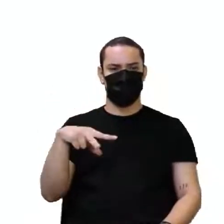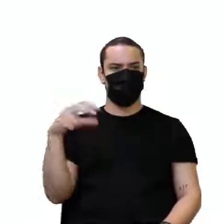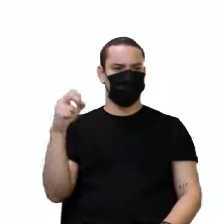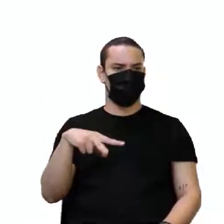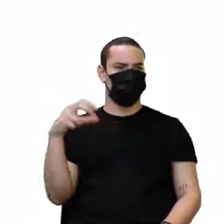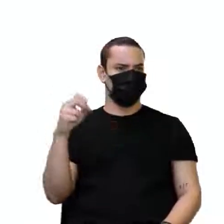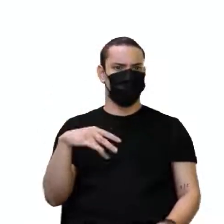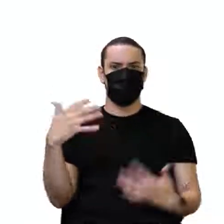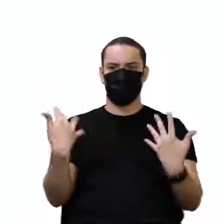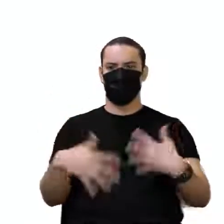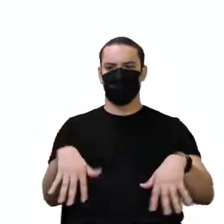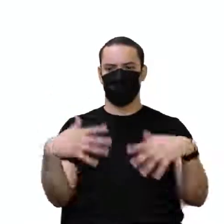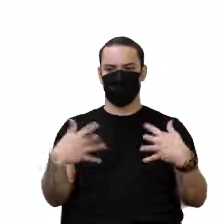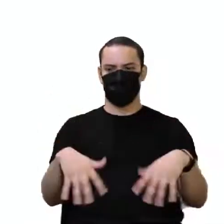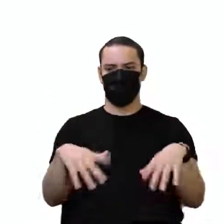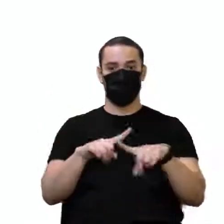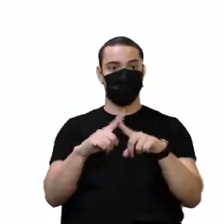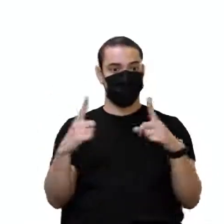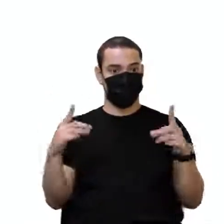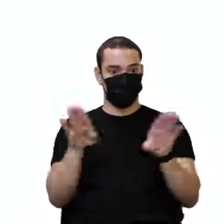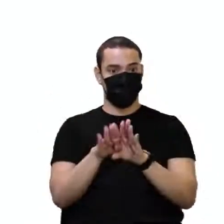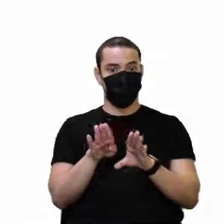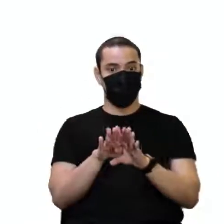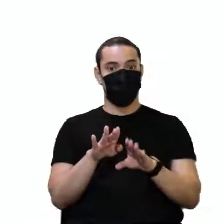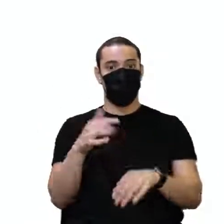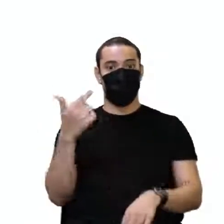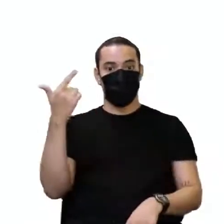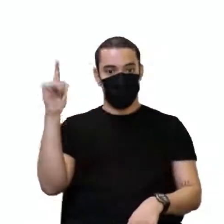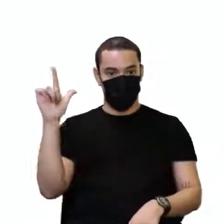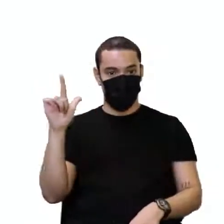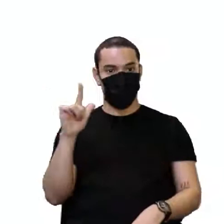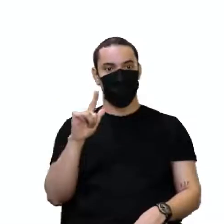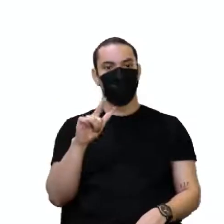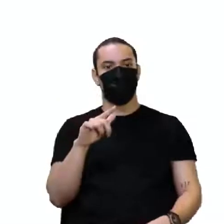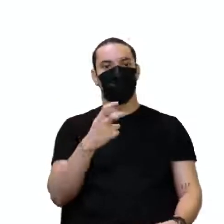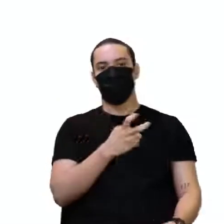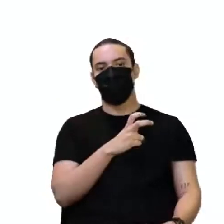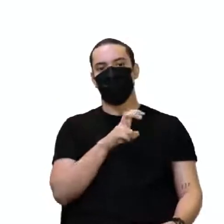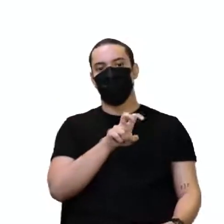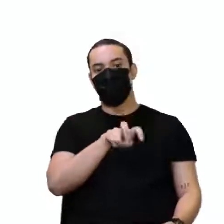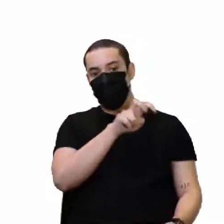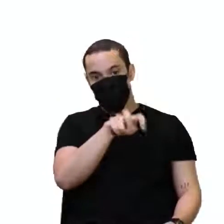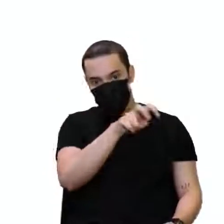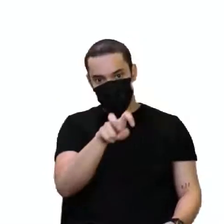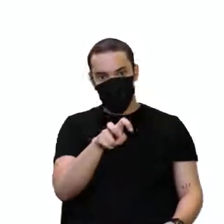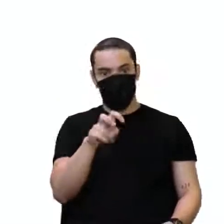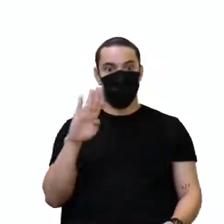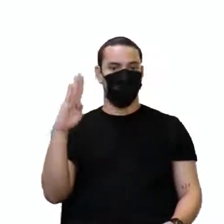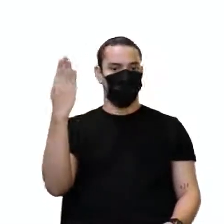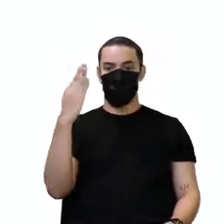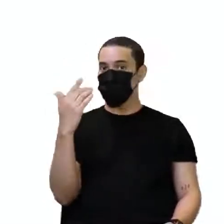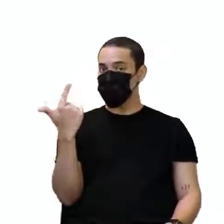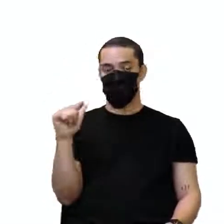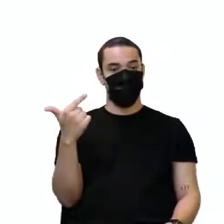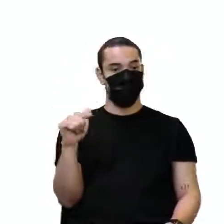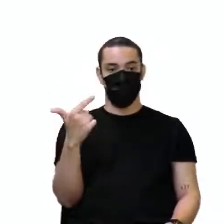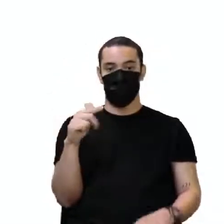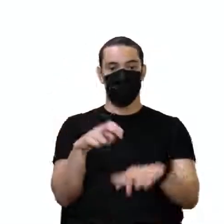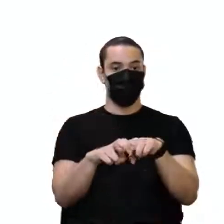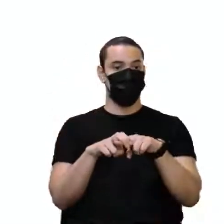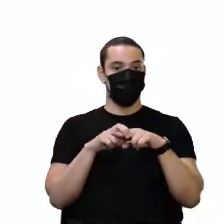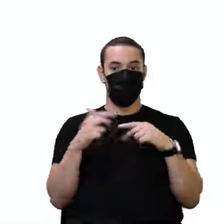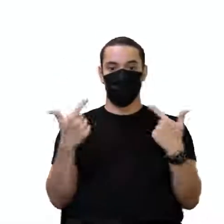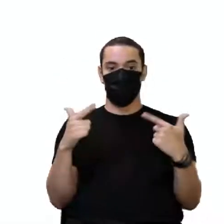veneno neurotóxico. Entretanto, a cobra coral falsa não apresenta dentes inoculadores e, dessa forma, não